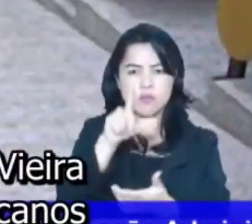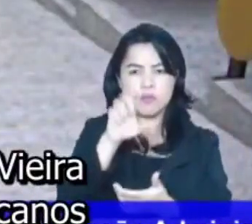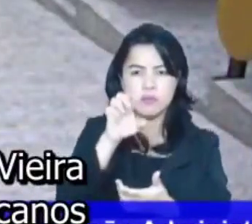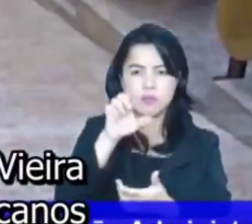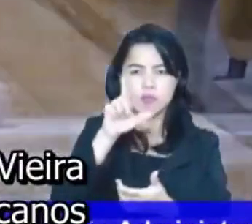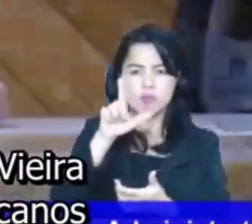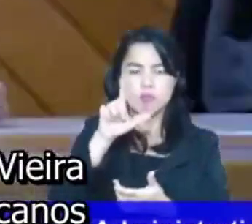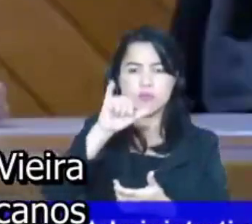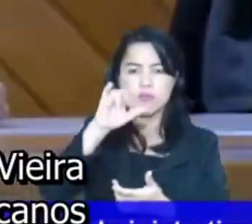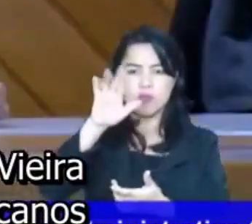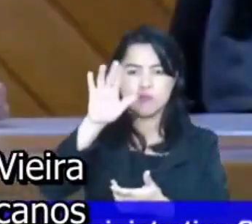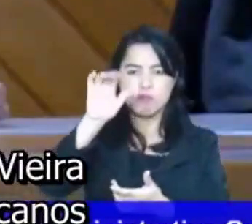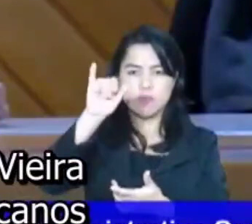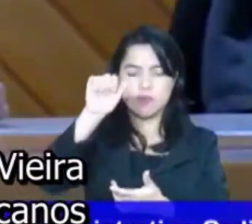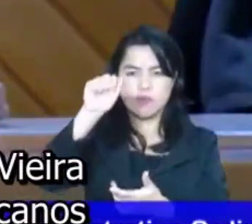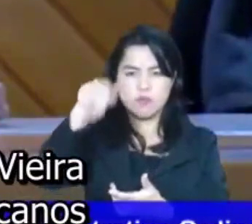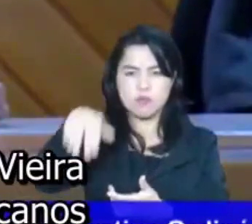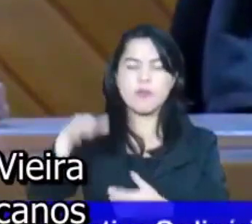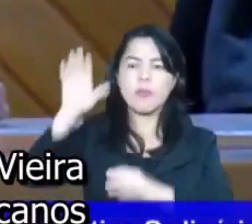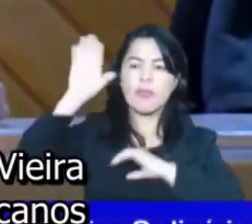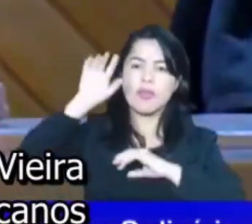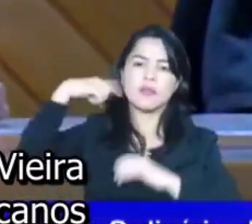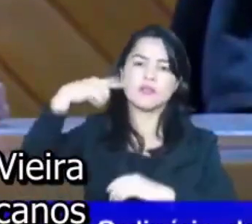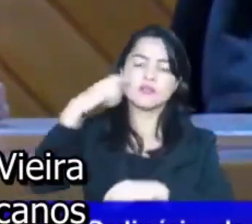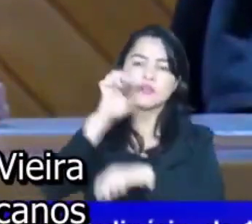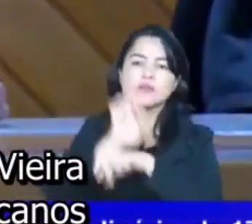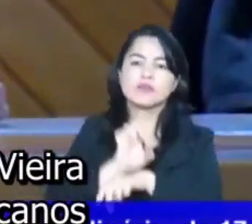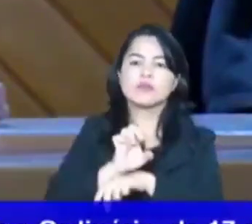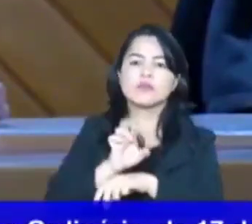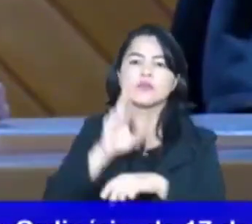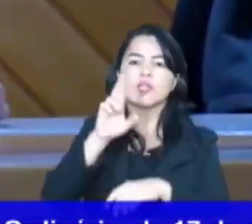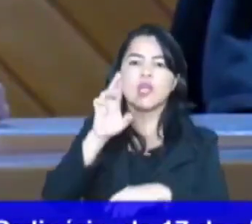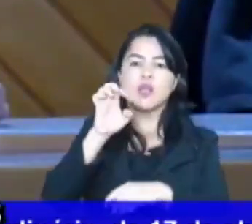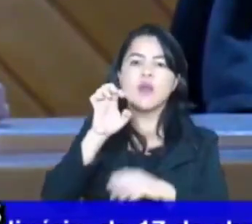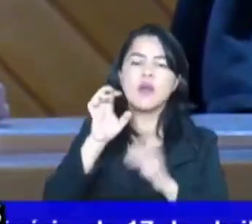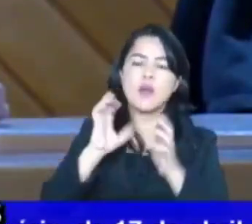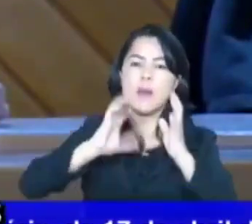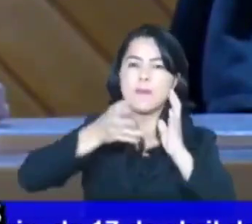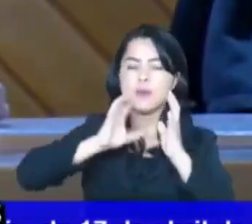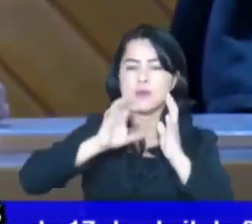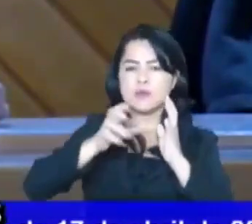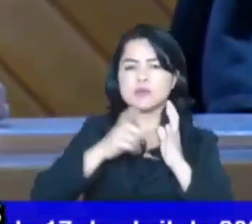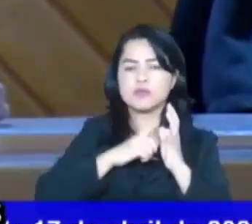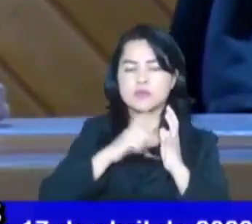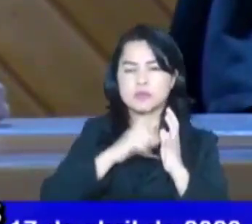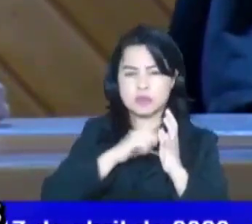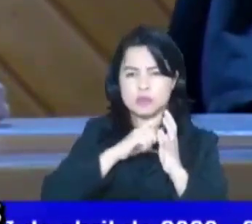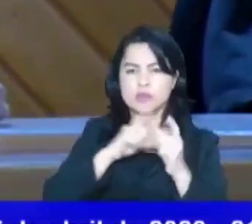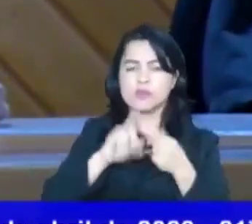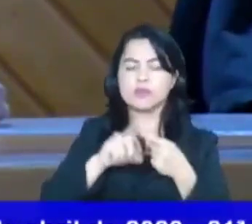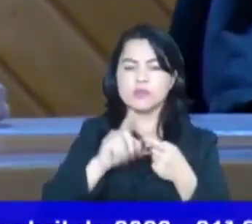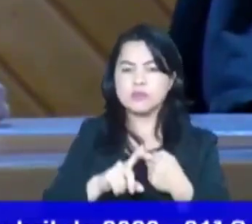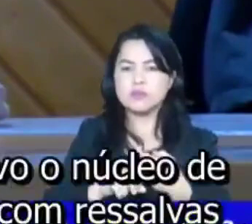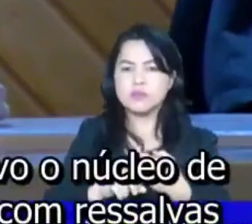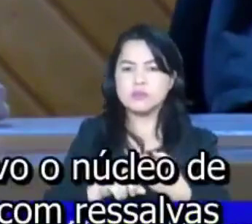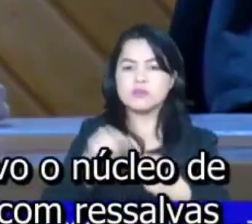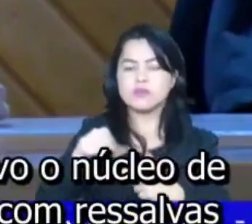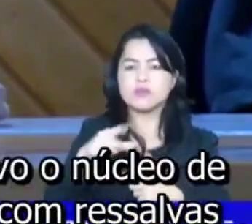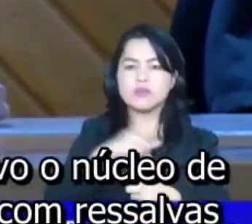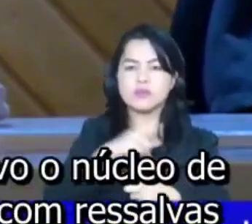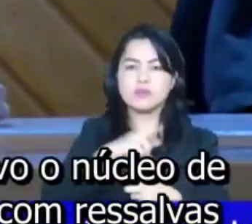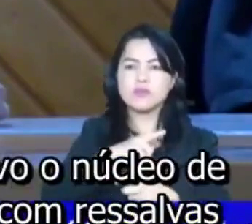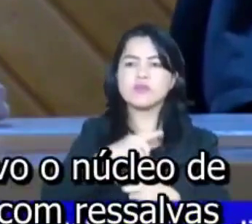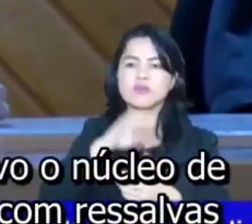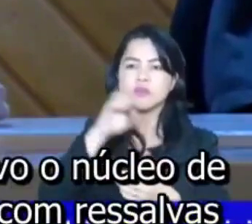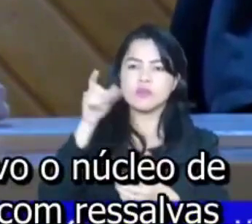Figueiredo Vieira, candidata Foco, a cargo doutora de deputado Paola estadual pelos Santos. Republicanos, referente à aplicação de recursos nas campanhas das